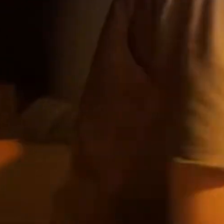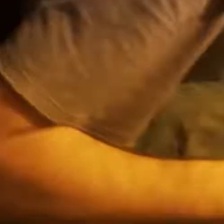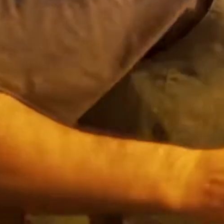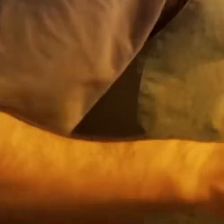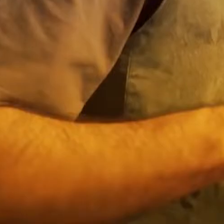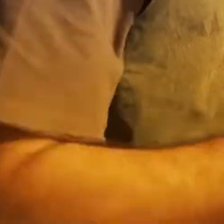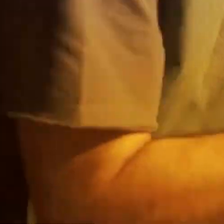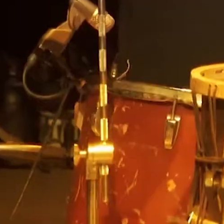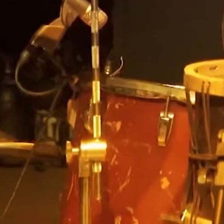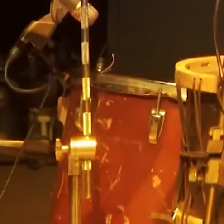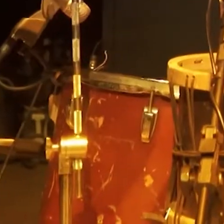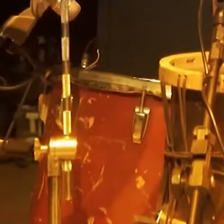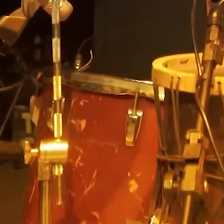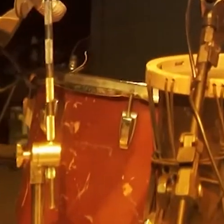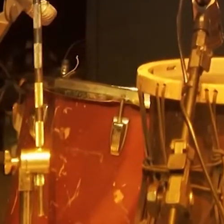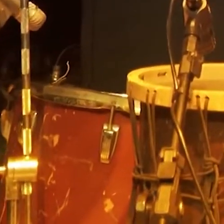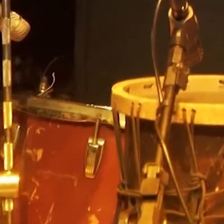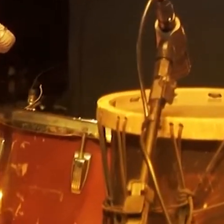Tem mangues e